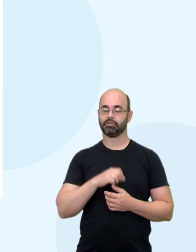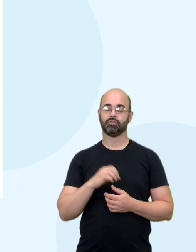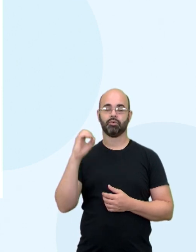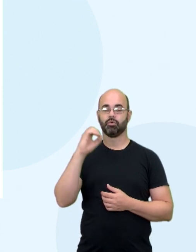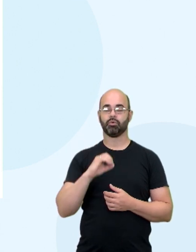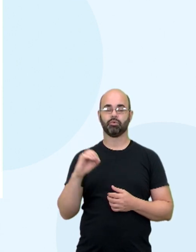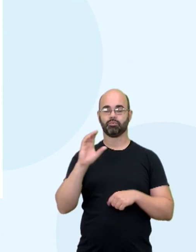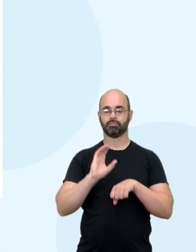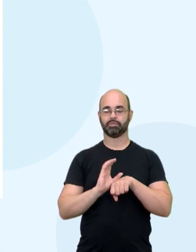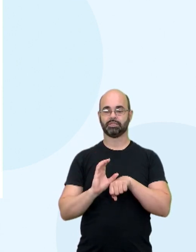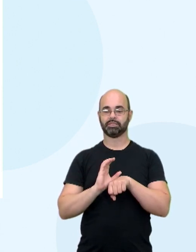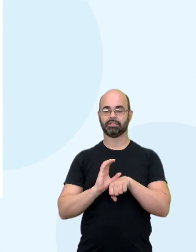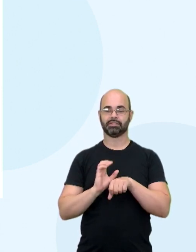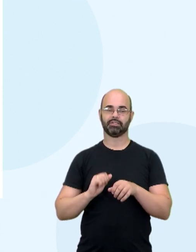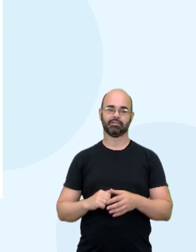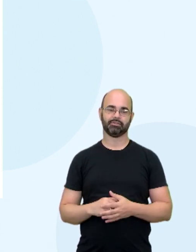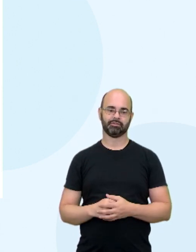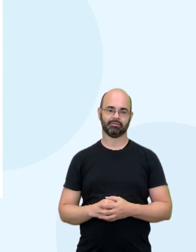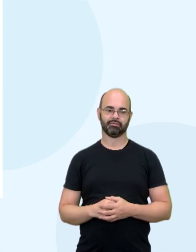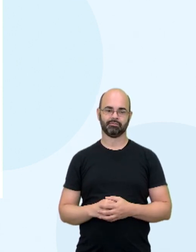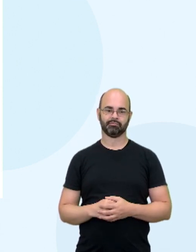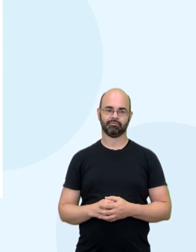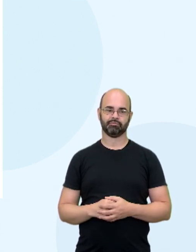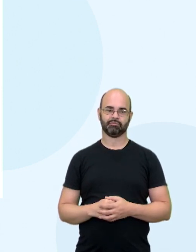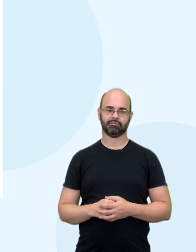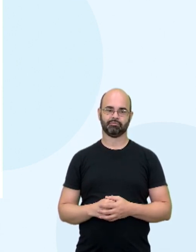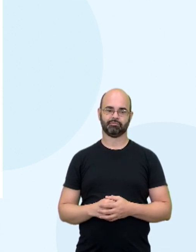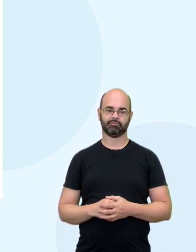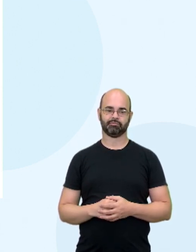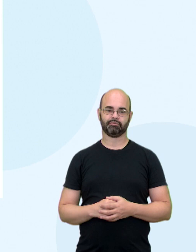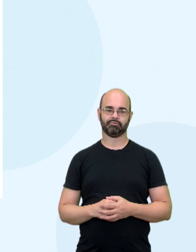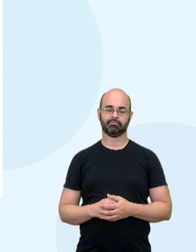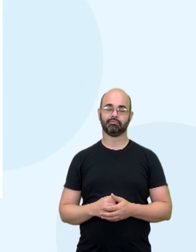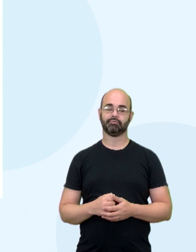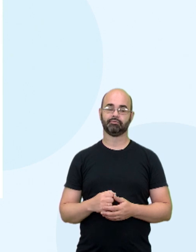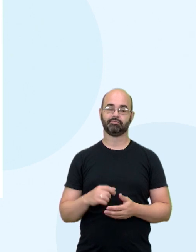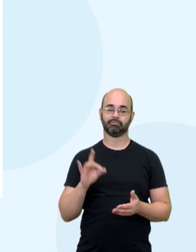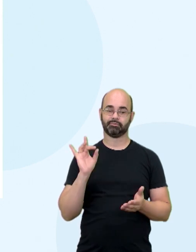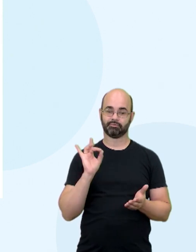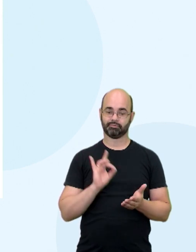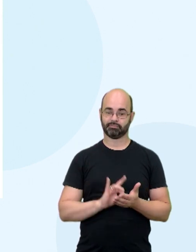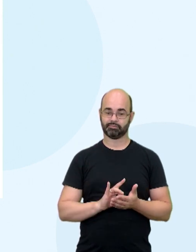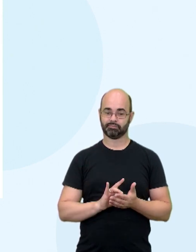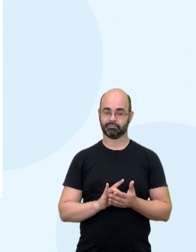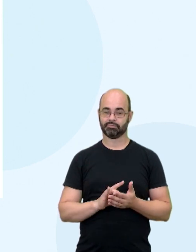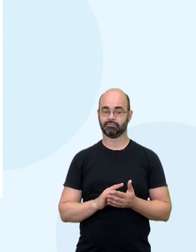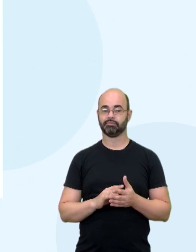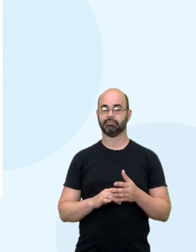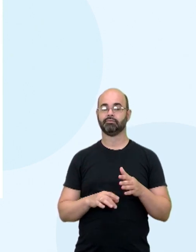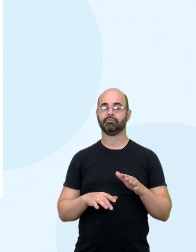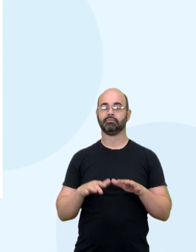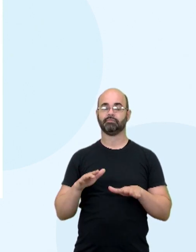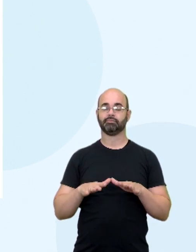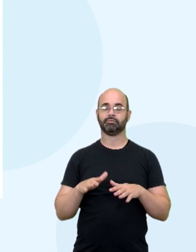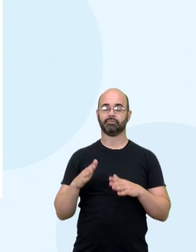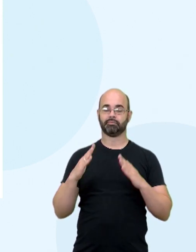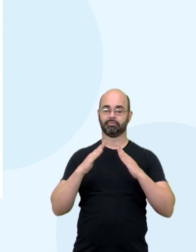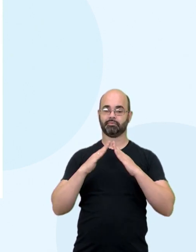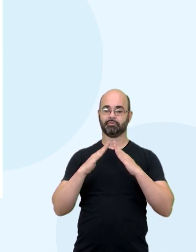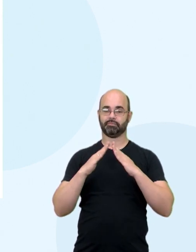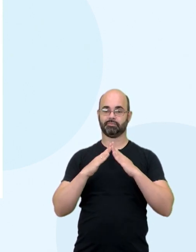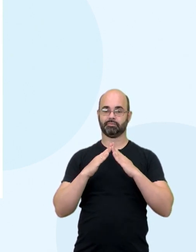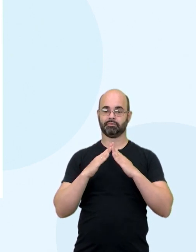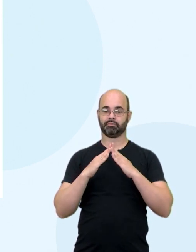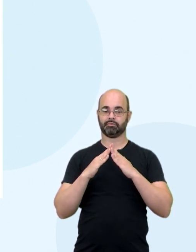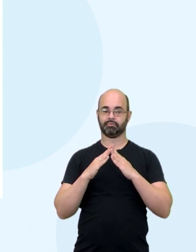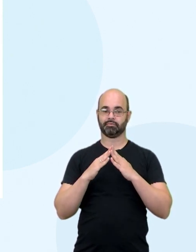está em cinza. E aí nós estamos vendo o rendimento real, né, médio domiciliar, né, que aí é a